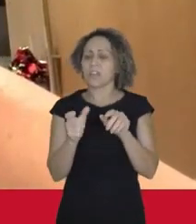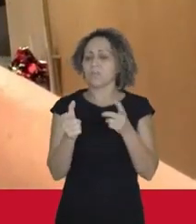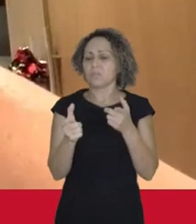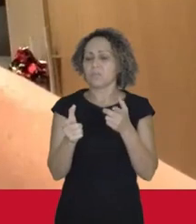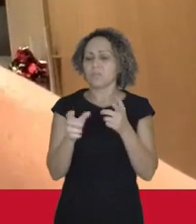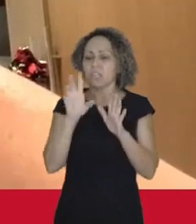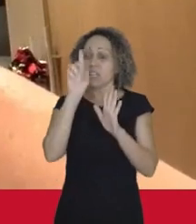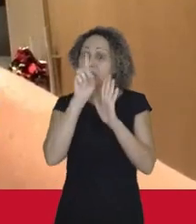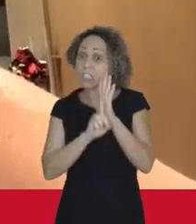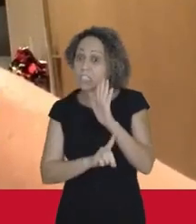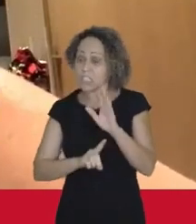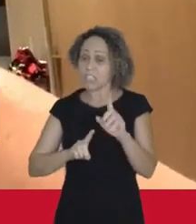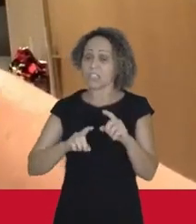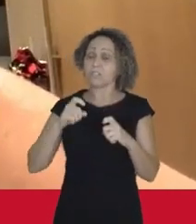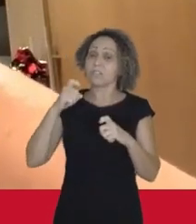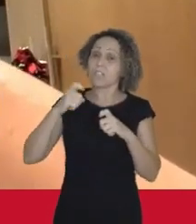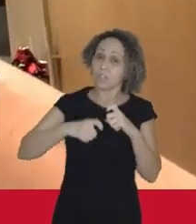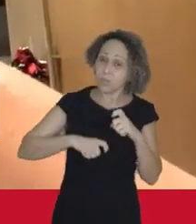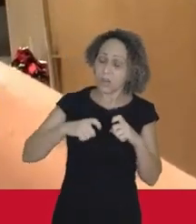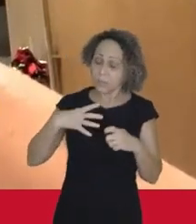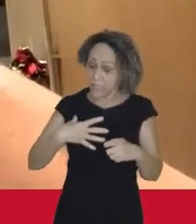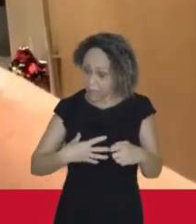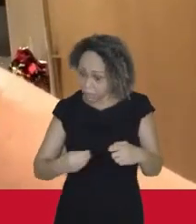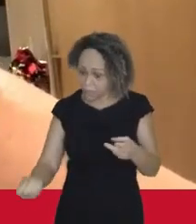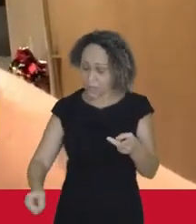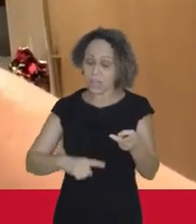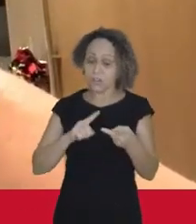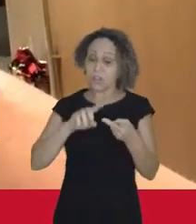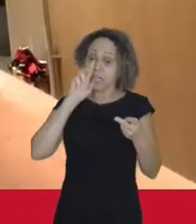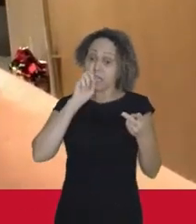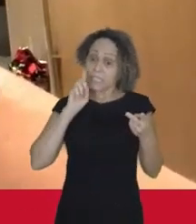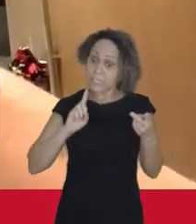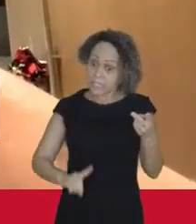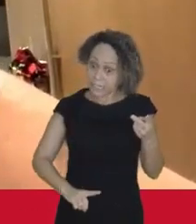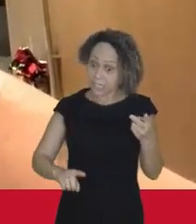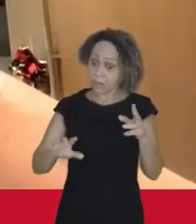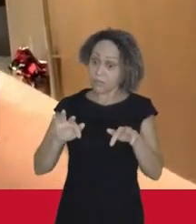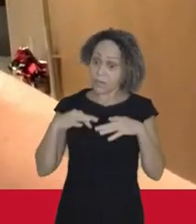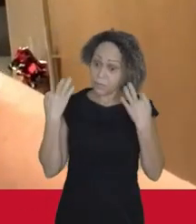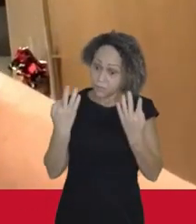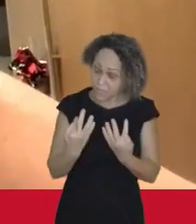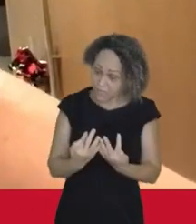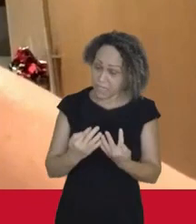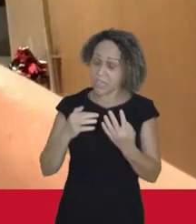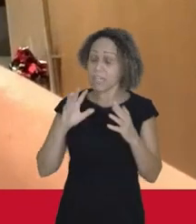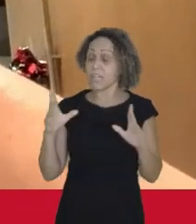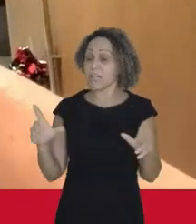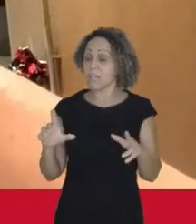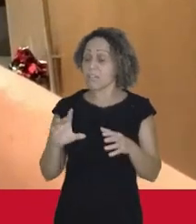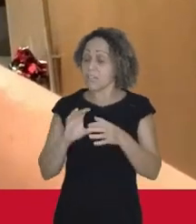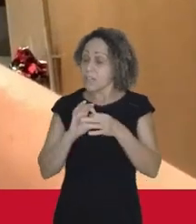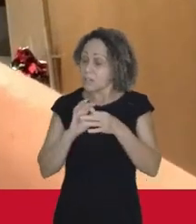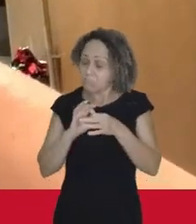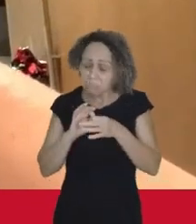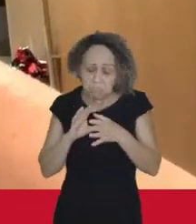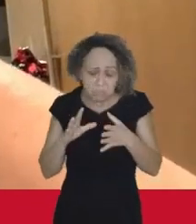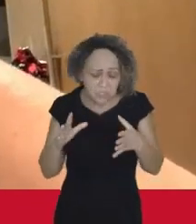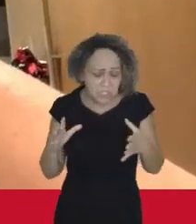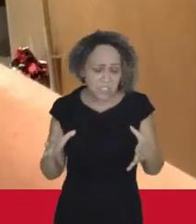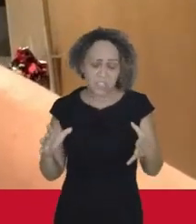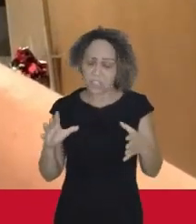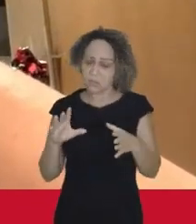sexuais e reprodutivos, direito à família, direito à livre escolha, né, inclusive da vida sexual e de ter ou não